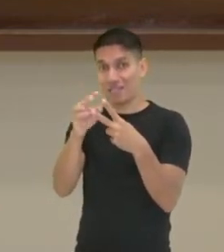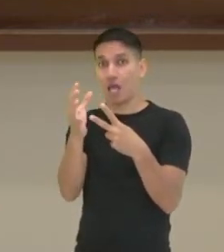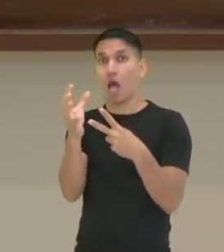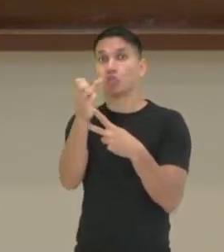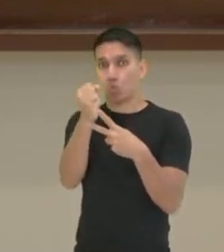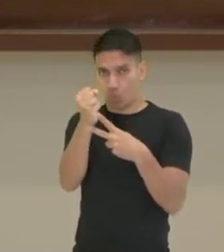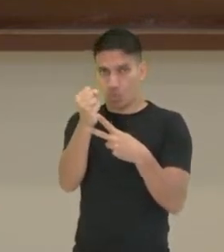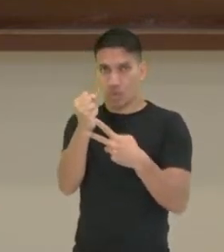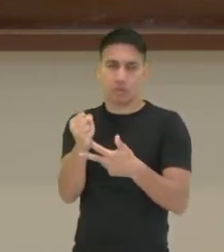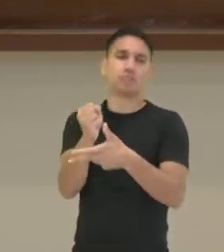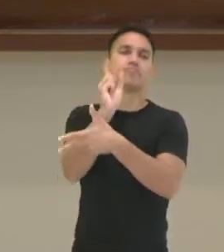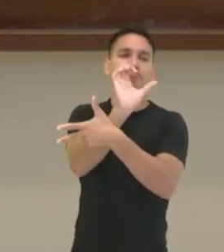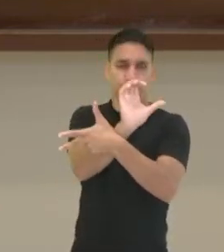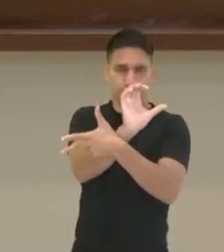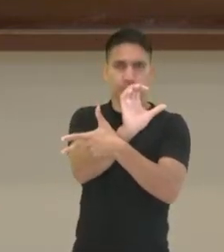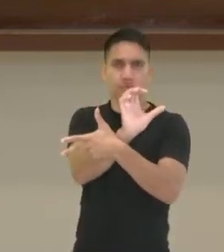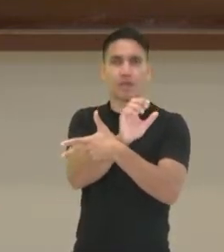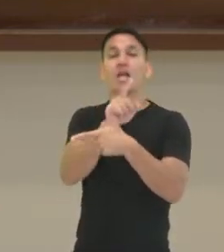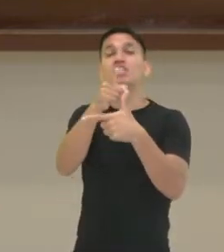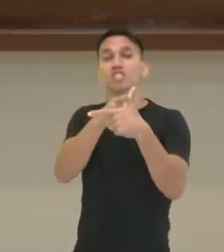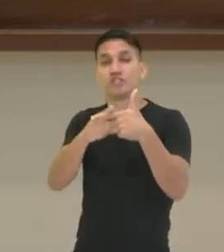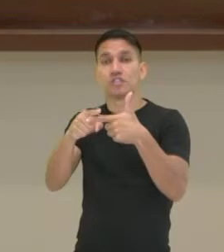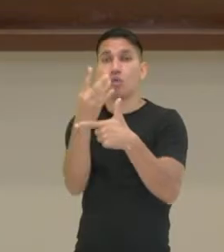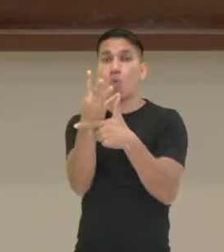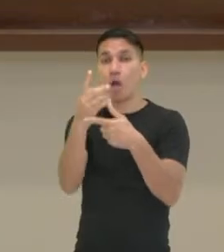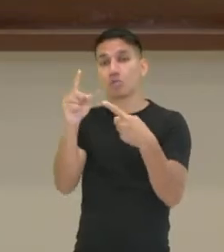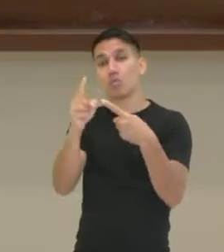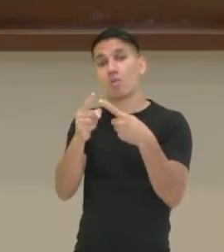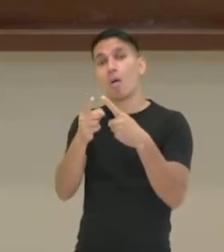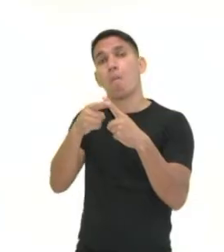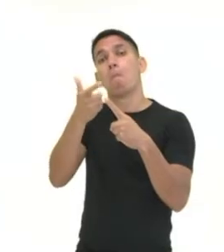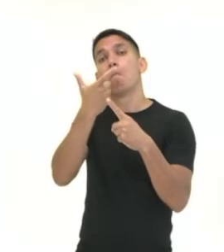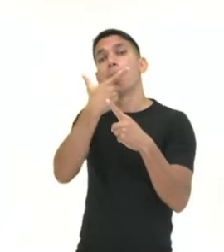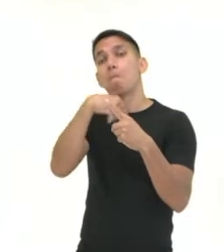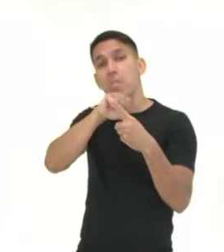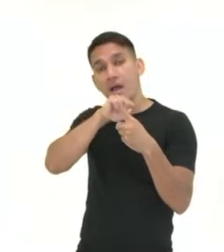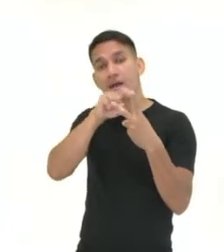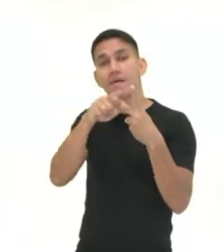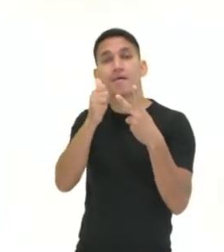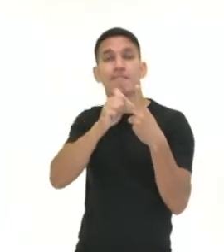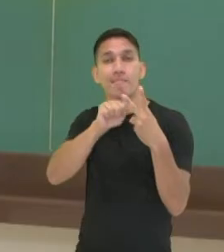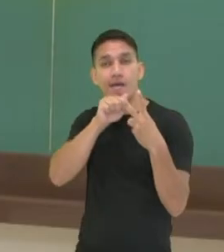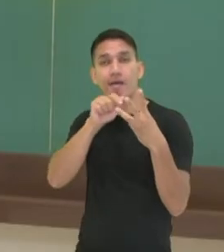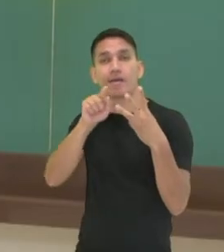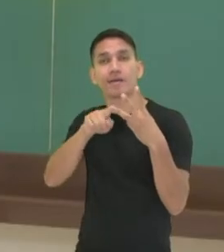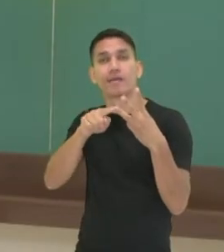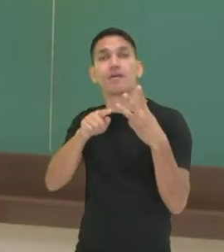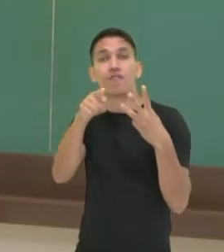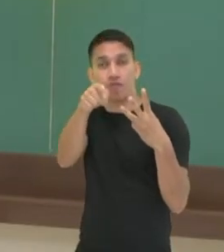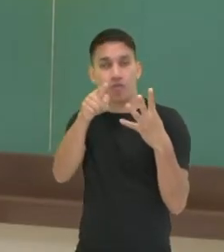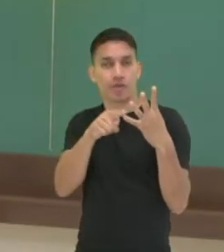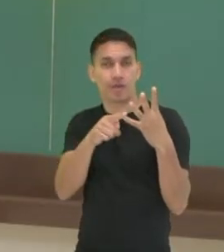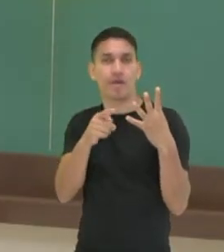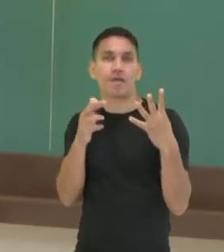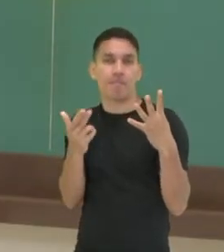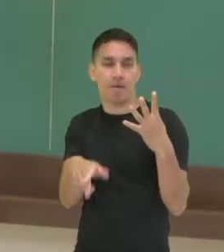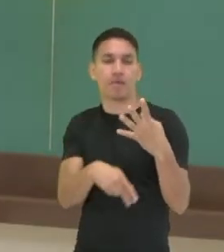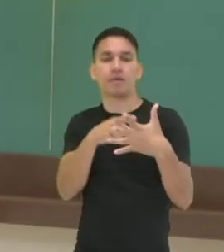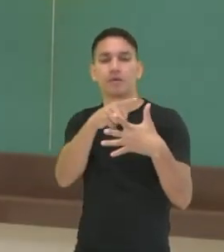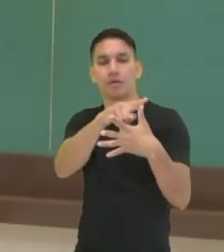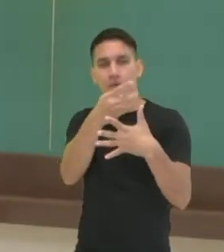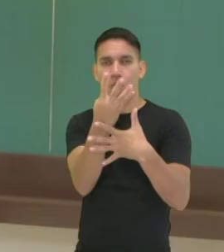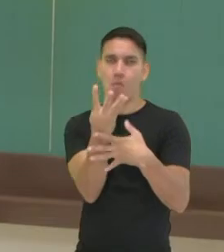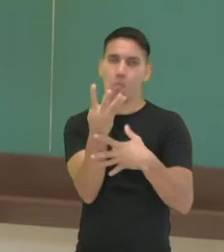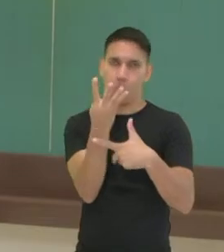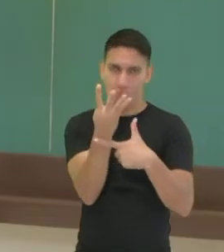capita, a renda por cabeça, né, por pessoa, tá? Então uma forma mais fácil da gente memorizar como que se chega a